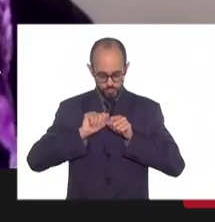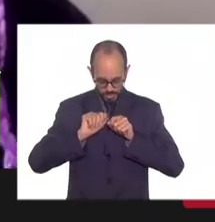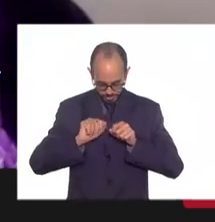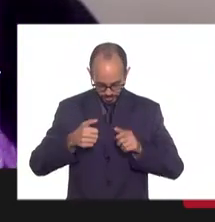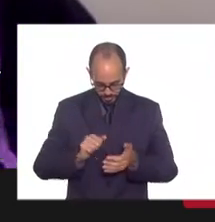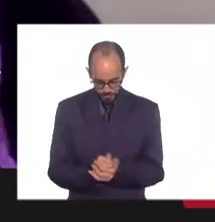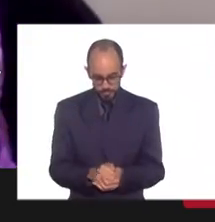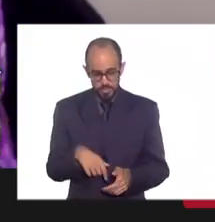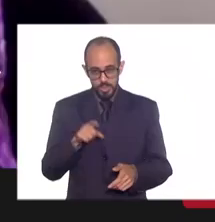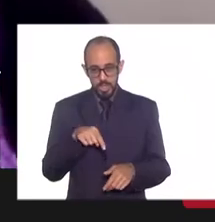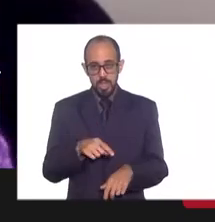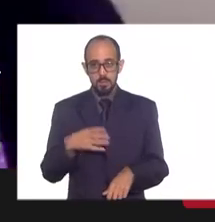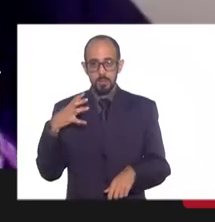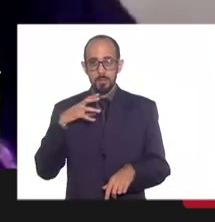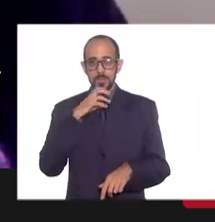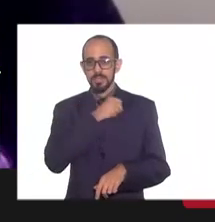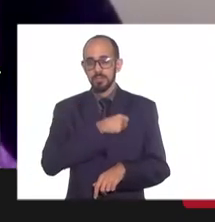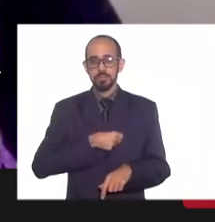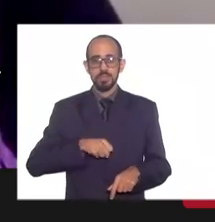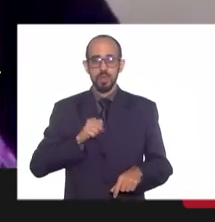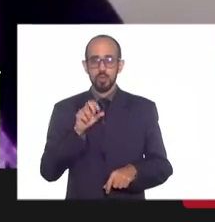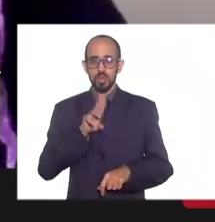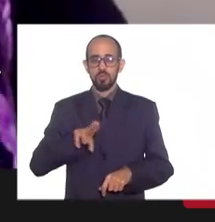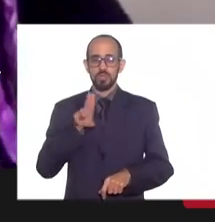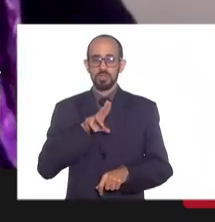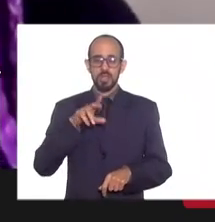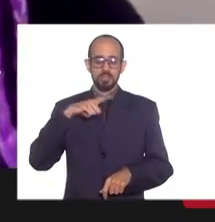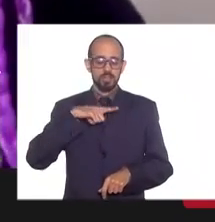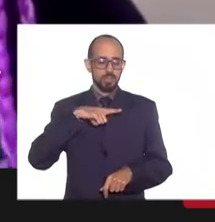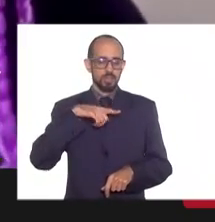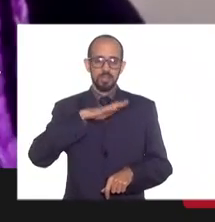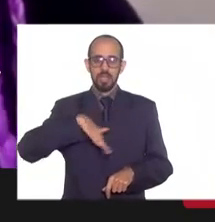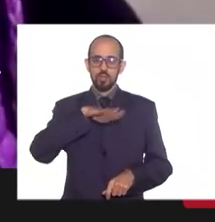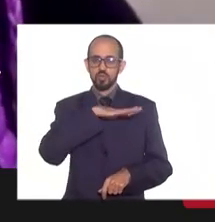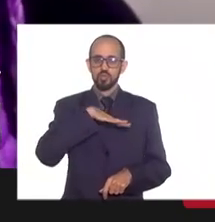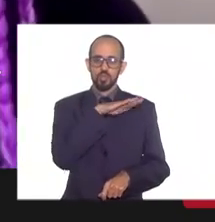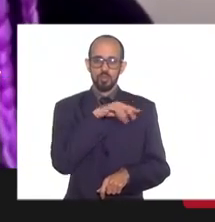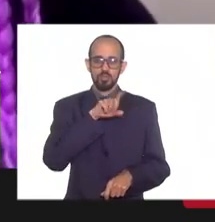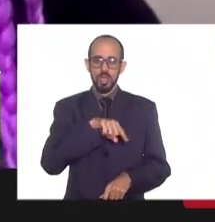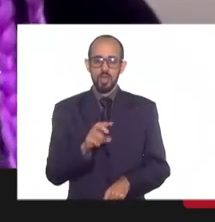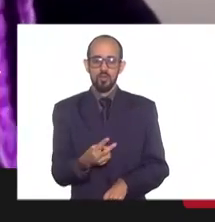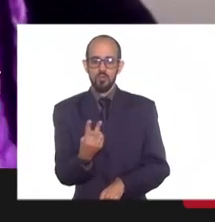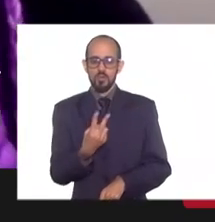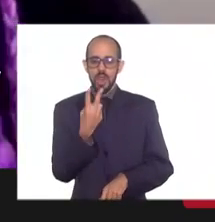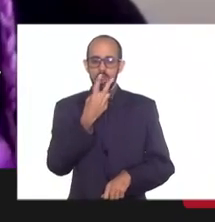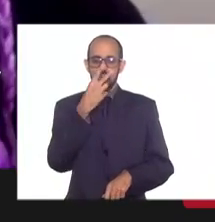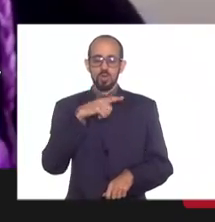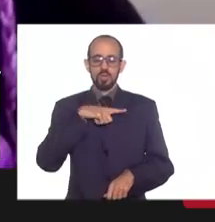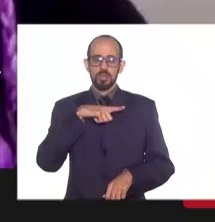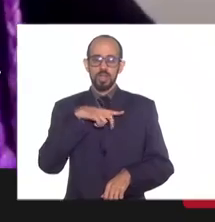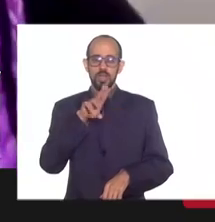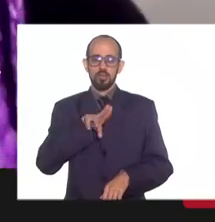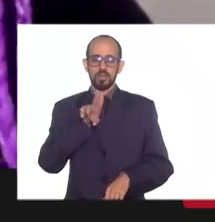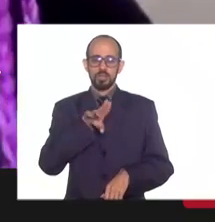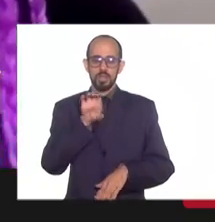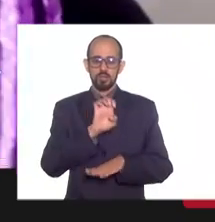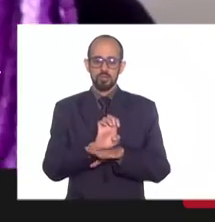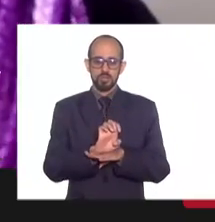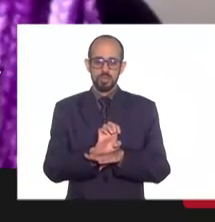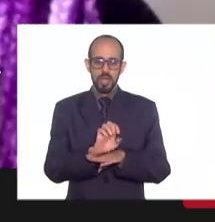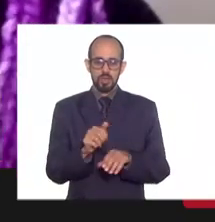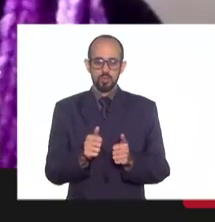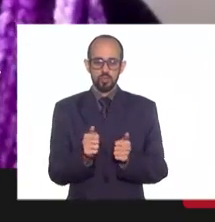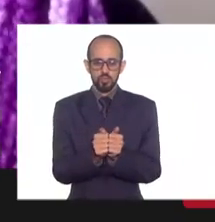pertencimento à comunidade no entorno é um dos valores que a universidade do estado leva